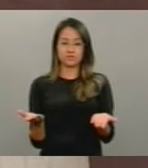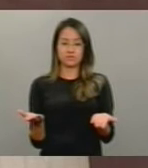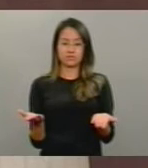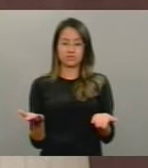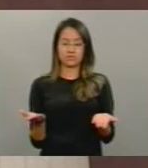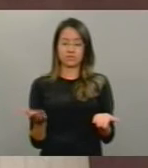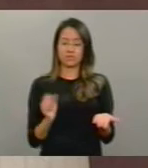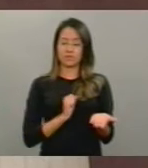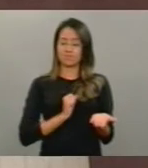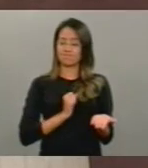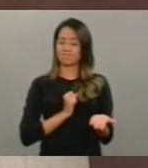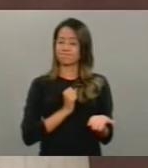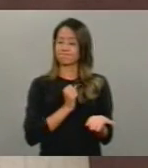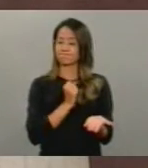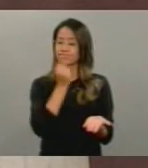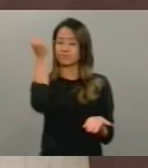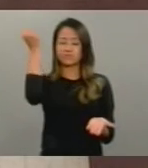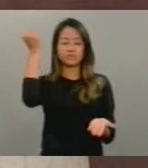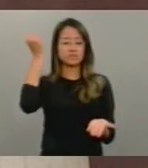indignação